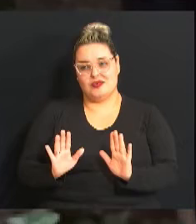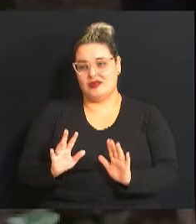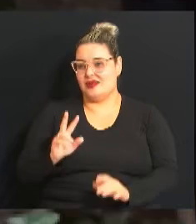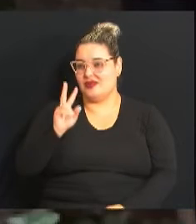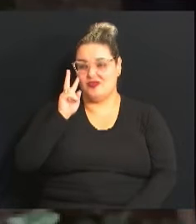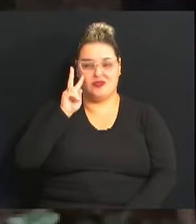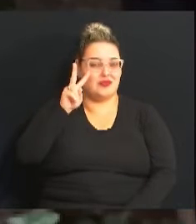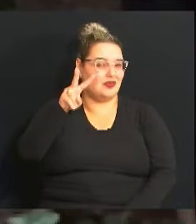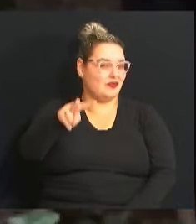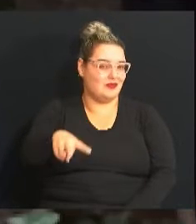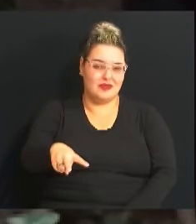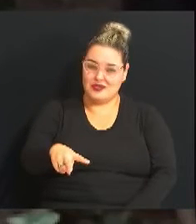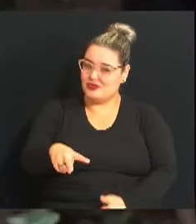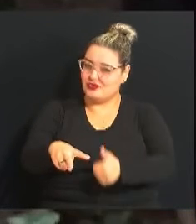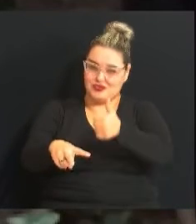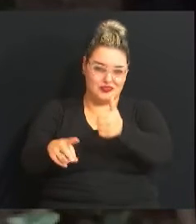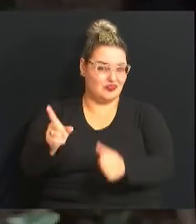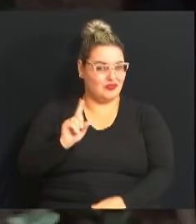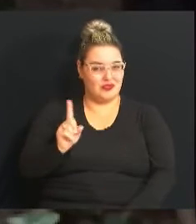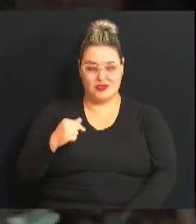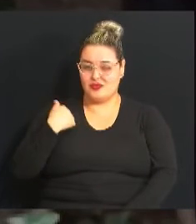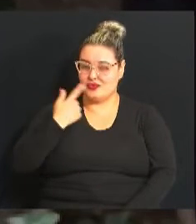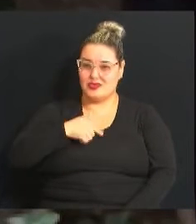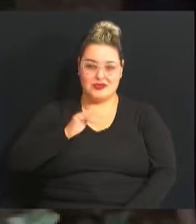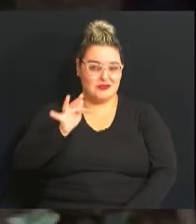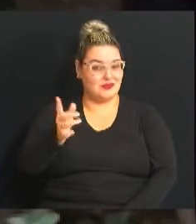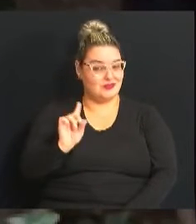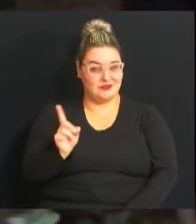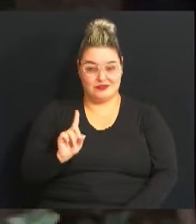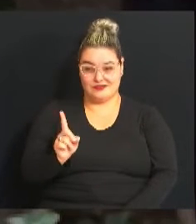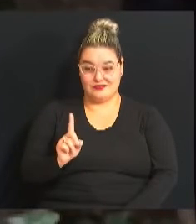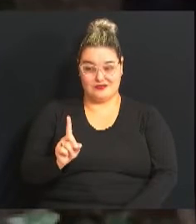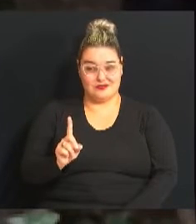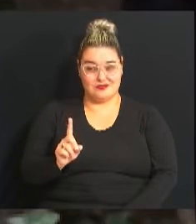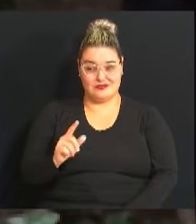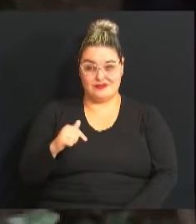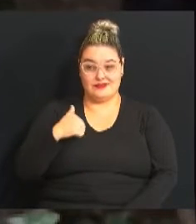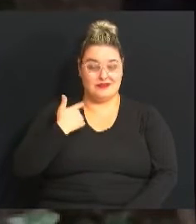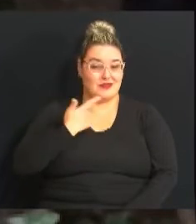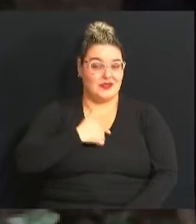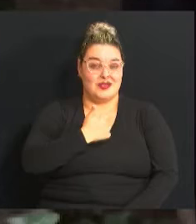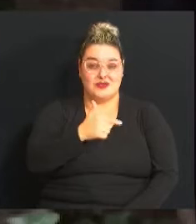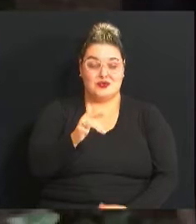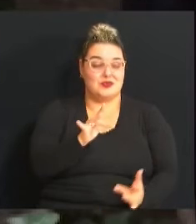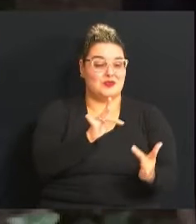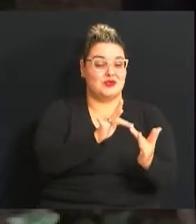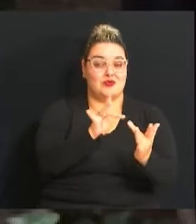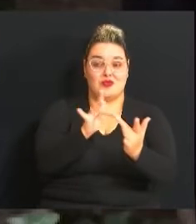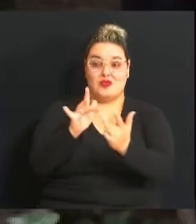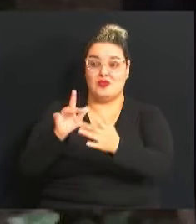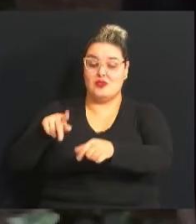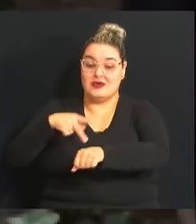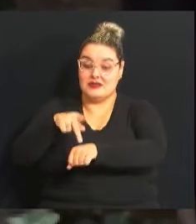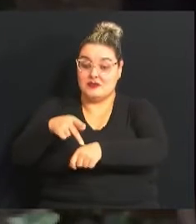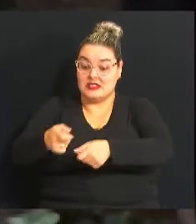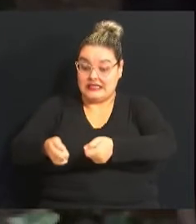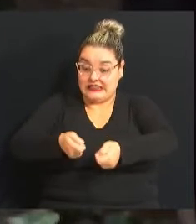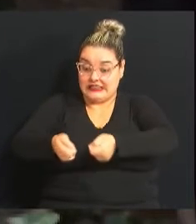muito otimismo não o nosso futuro, né? Nós estamos bem desconectados, né? Os países que dominam o mundo